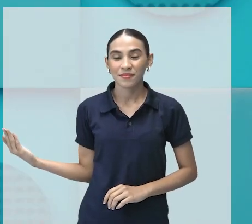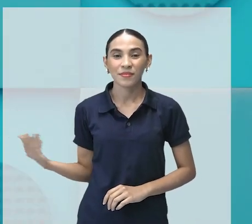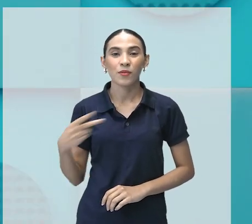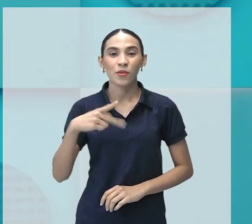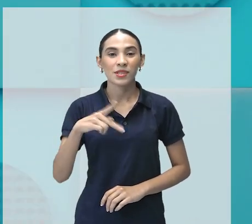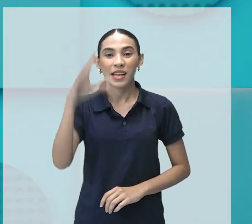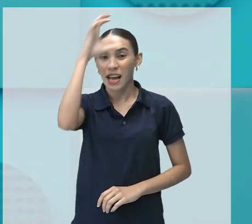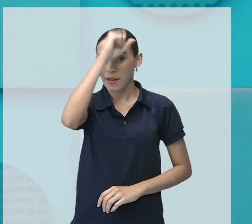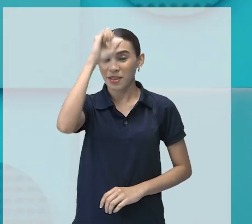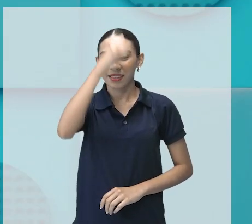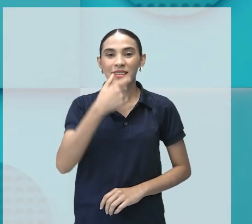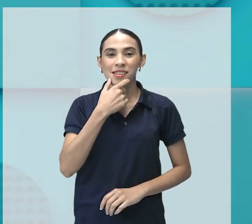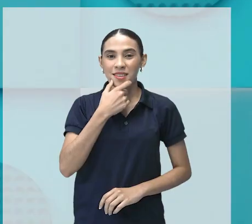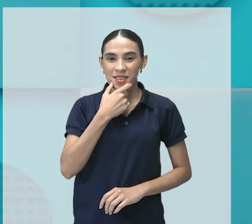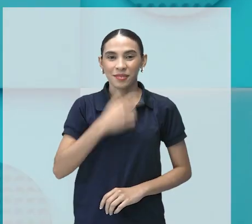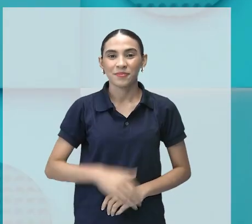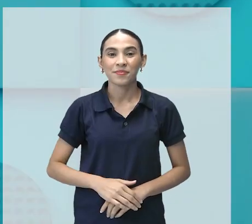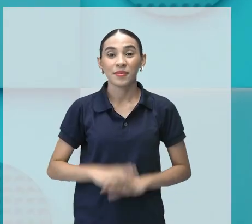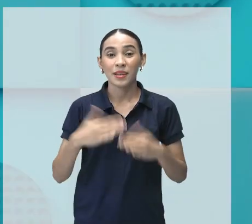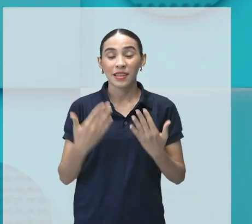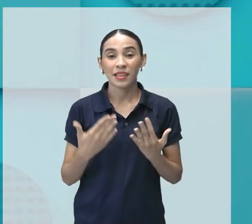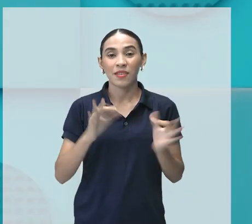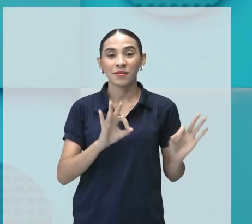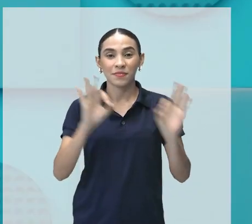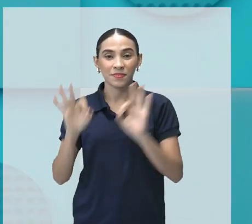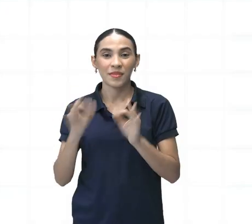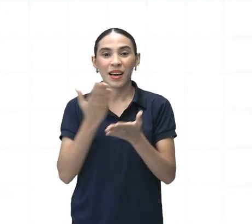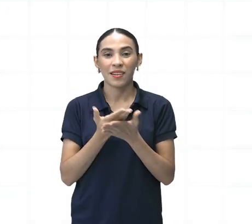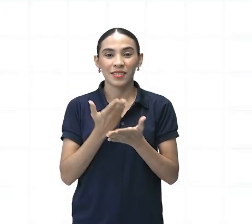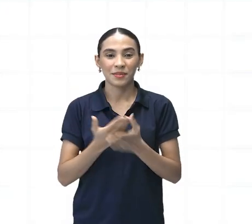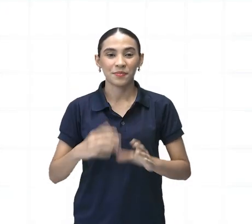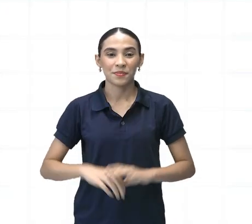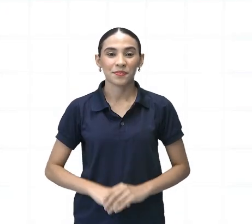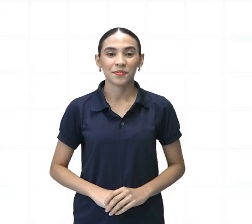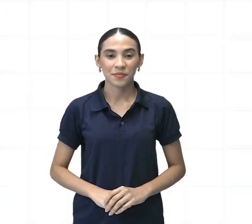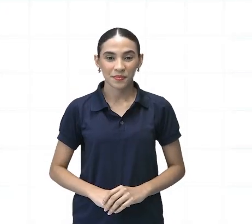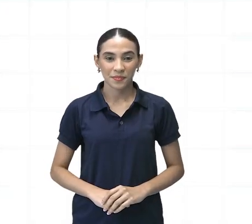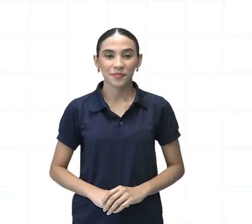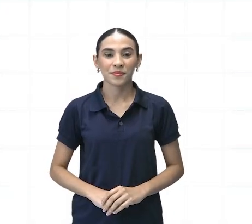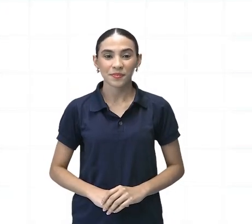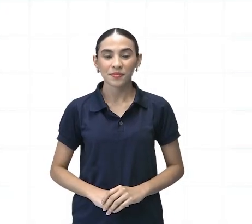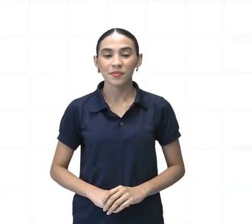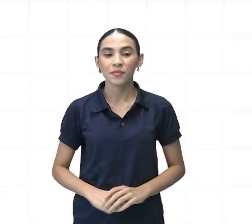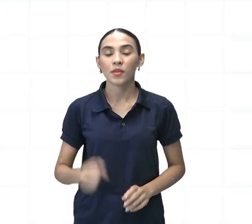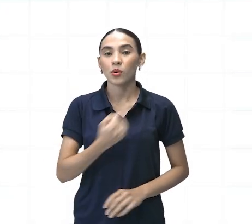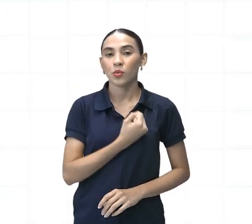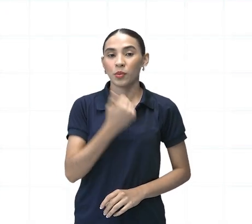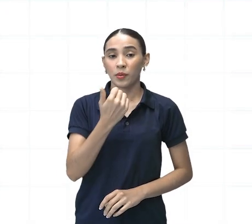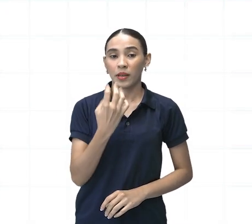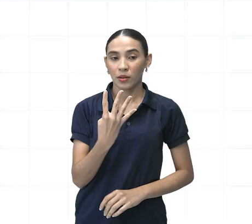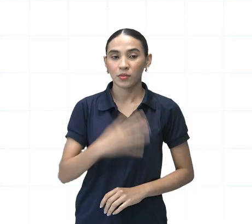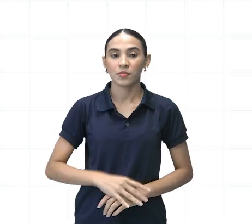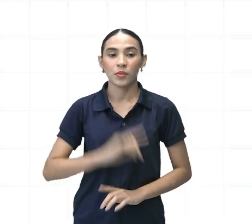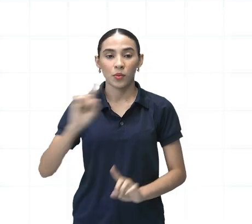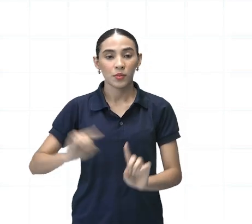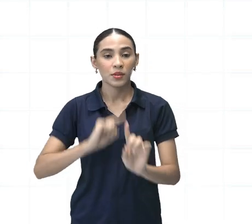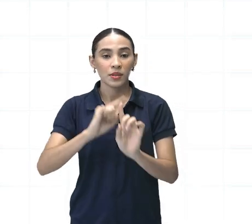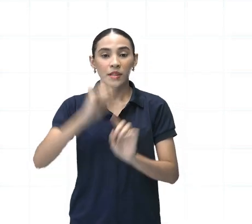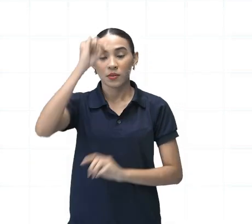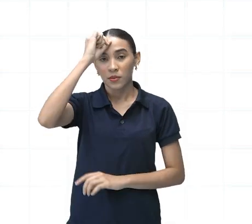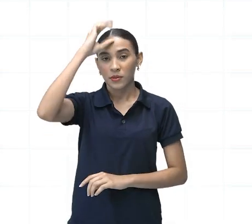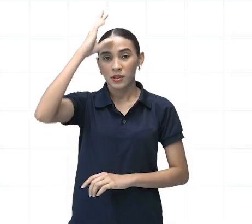vão aprender inglês comigo. Acompanhem a aula do dia. Aula 14, o objeto